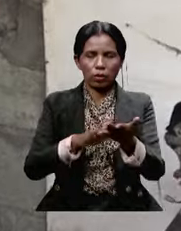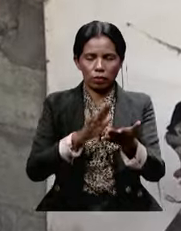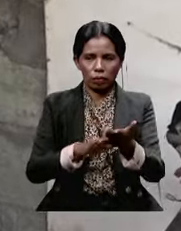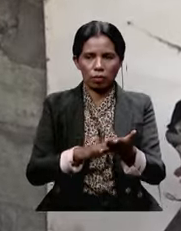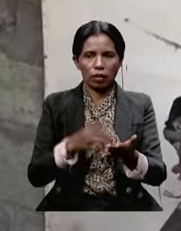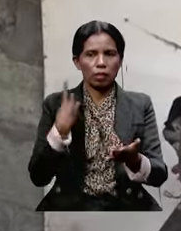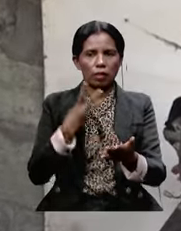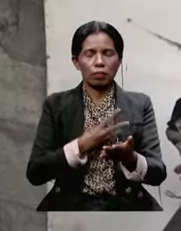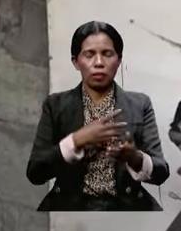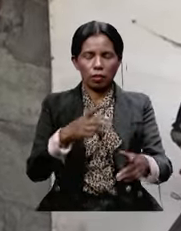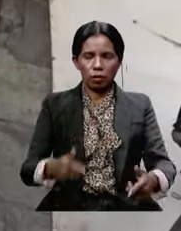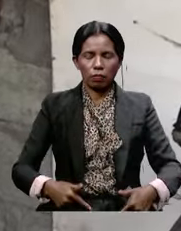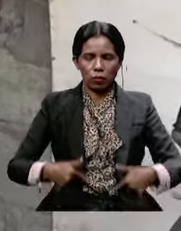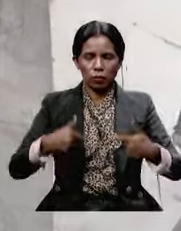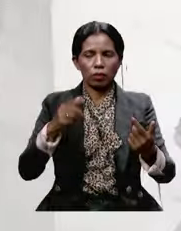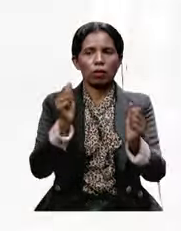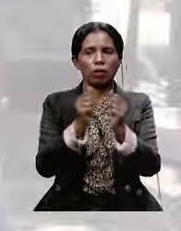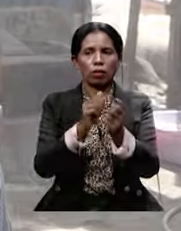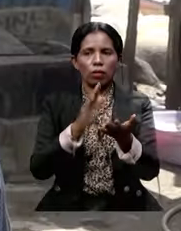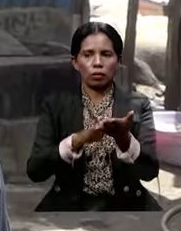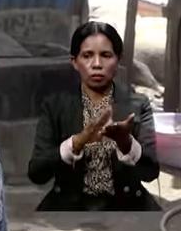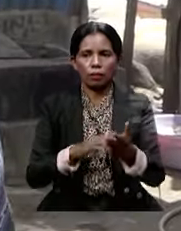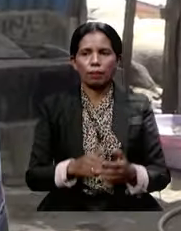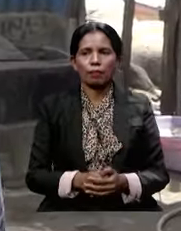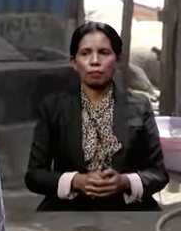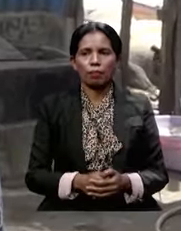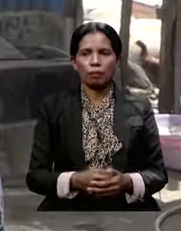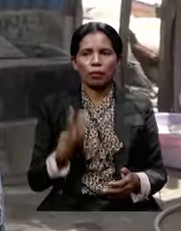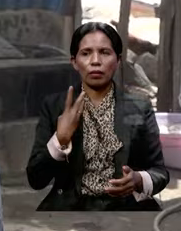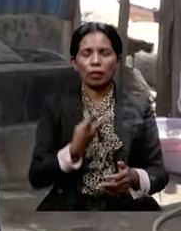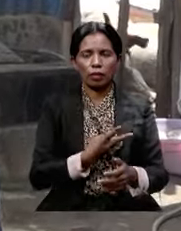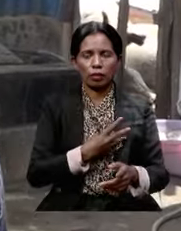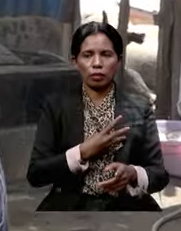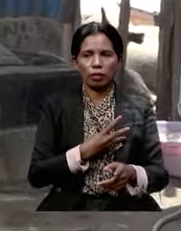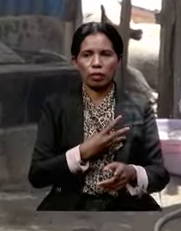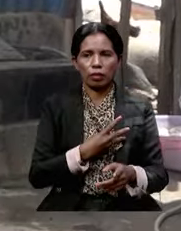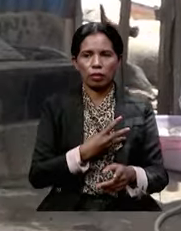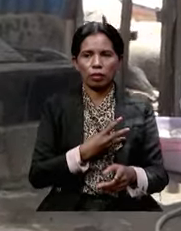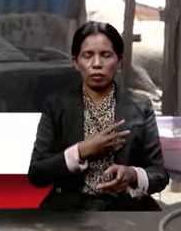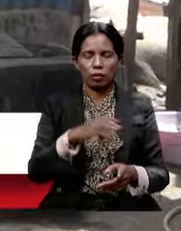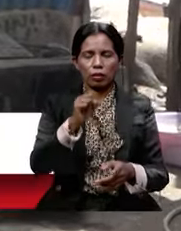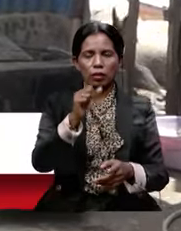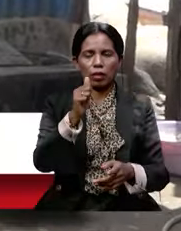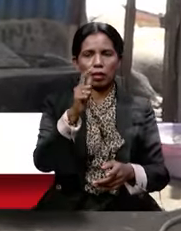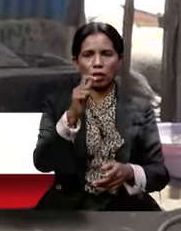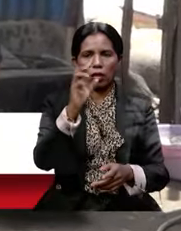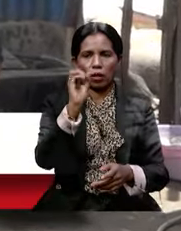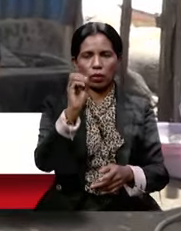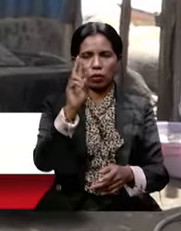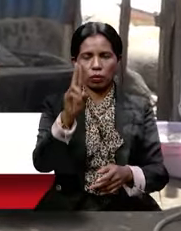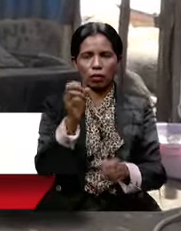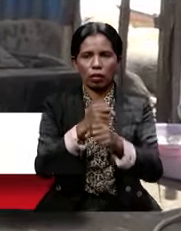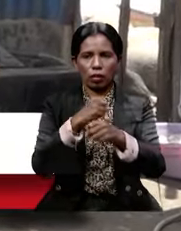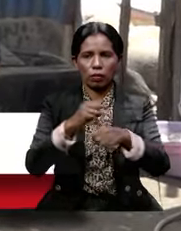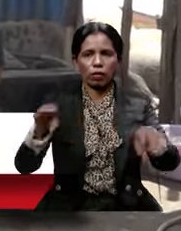tena minha Morris ho ve escola durante nei ta itania parte seto leve mak halo ni